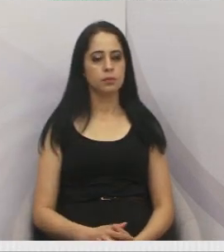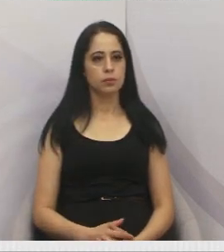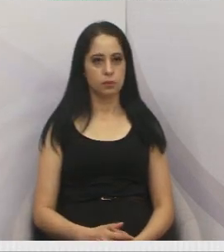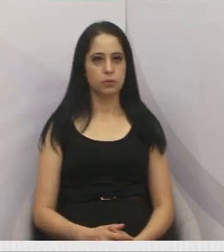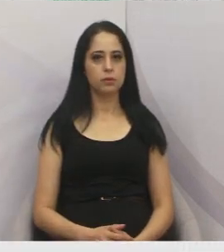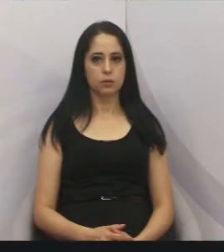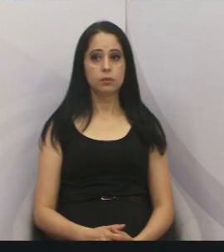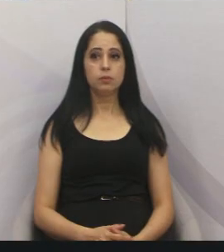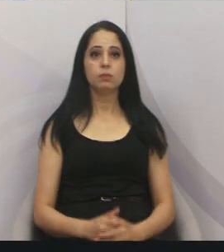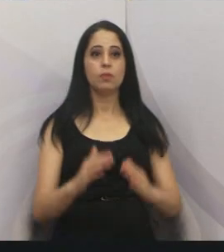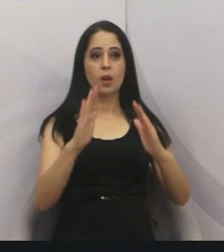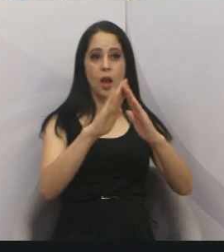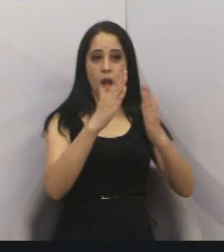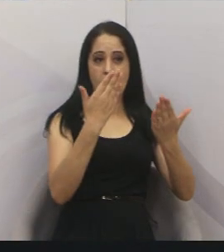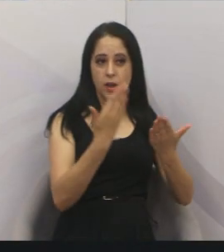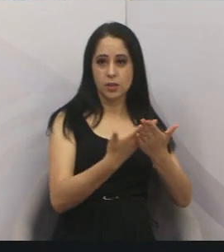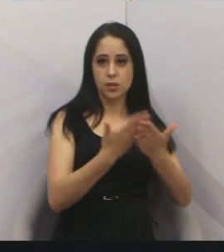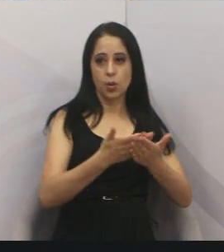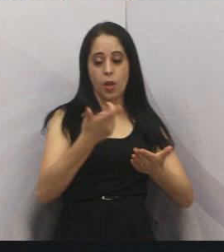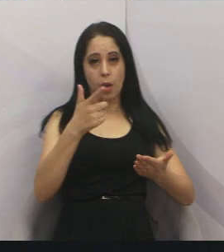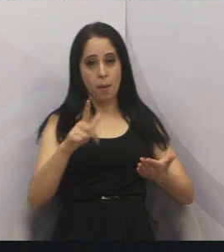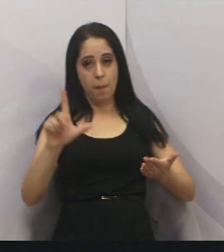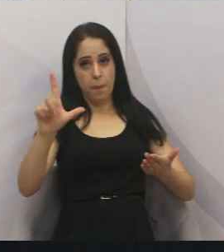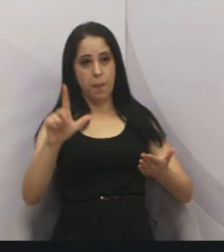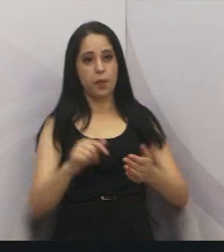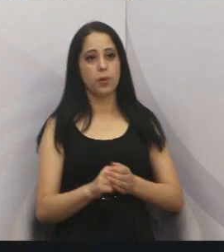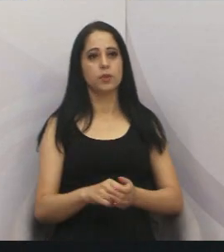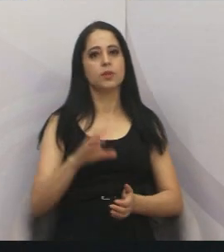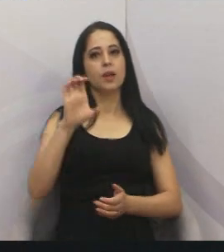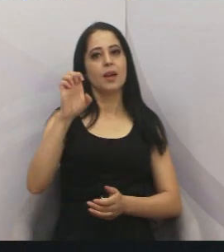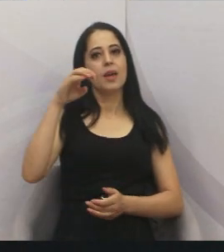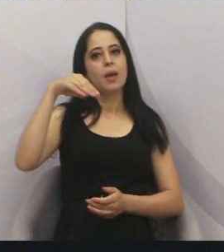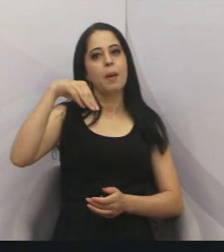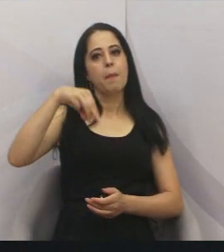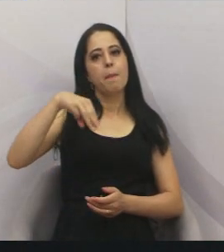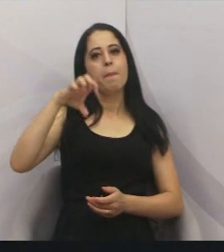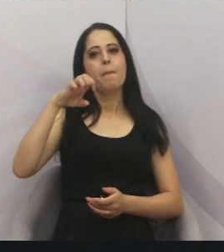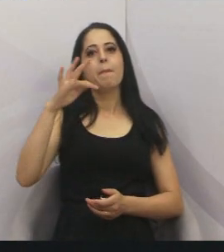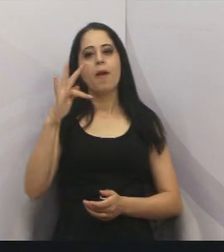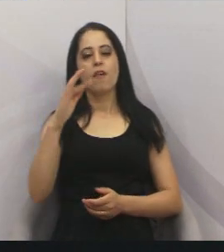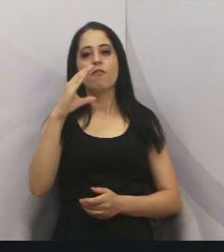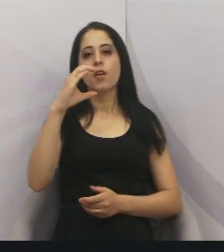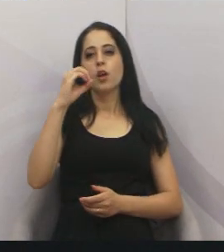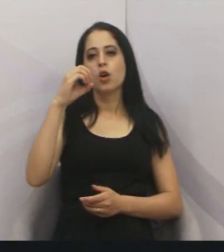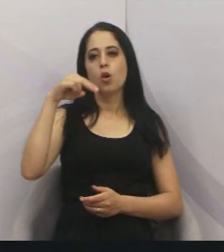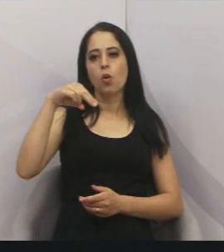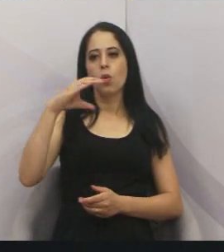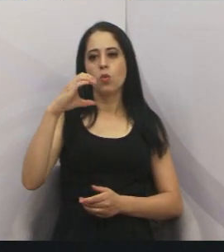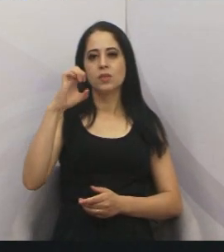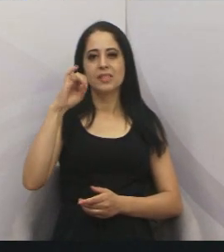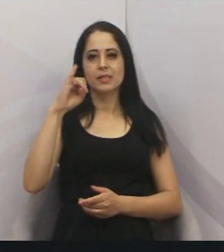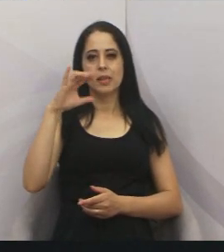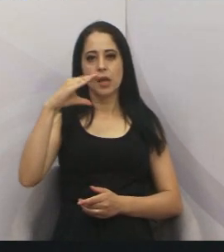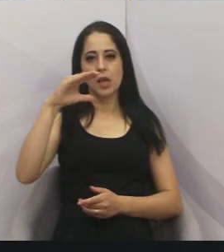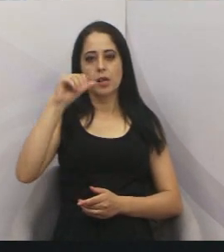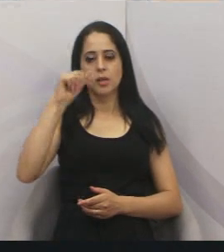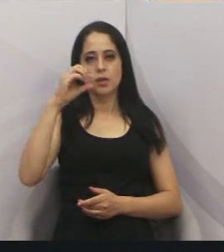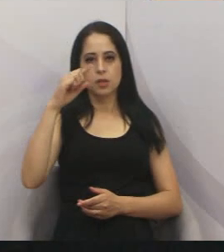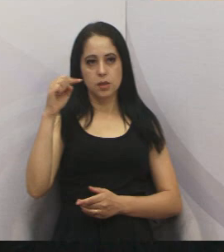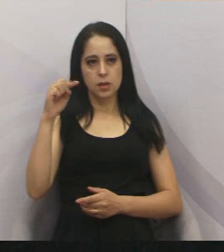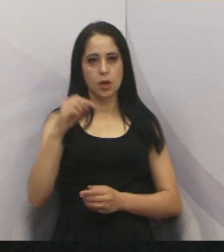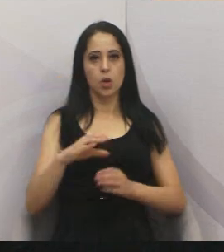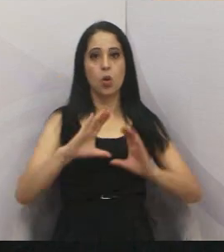A próxima escola com urna a ser apurada é IMF Conceição Aparecida Magalhães Silva, no